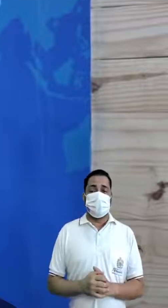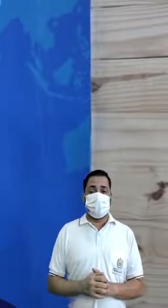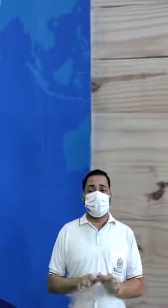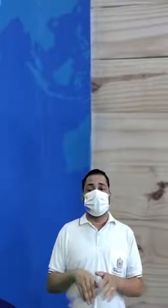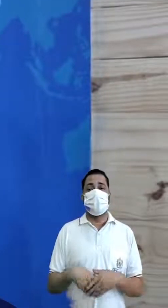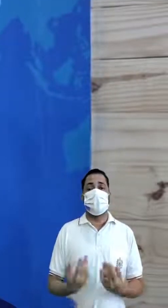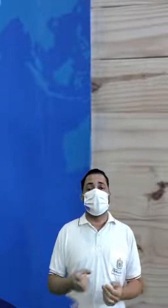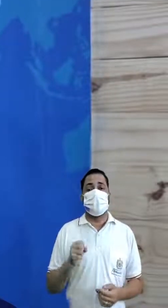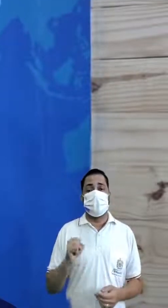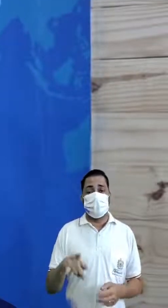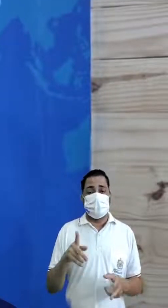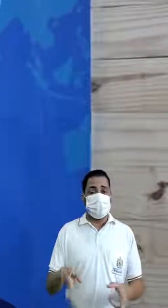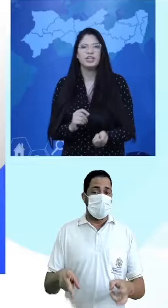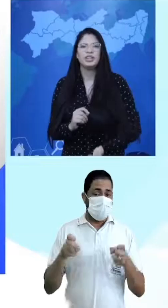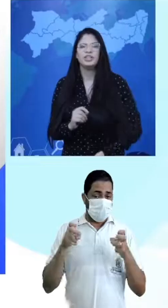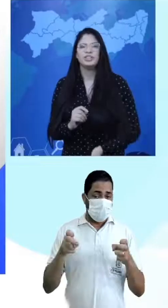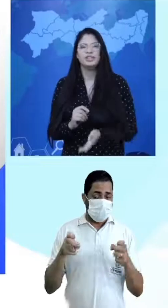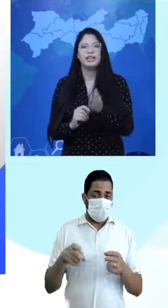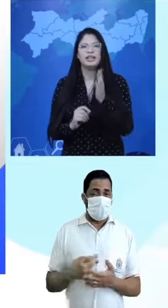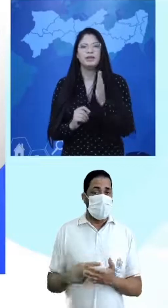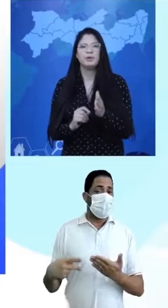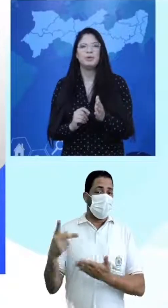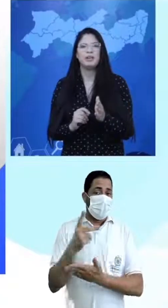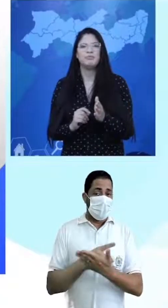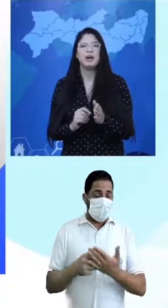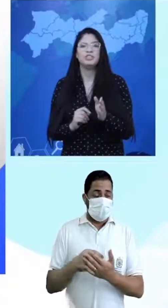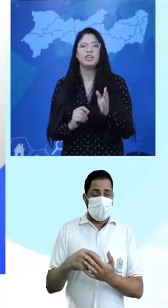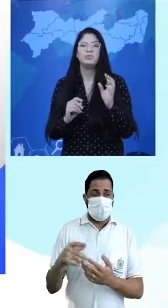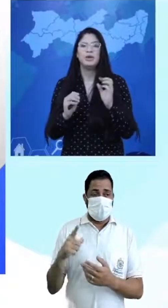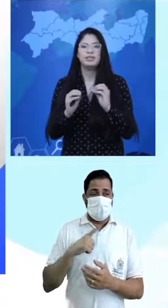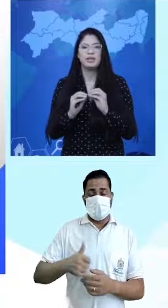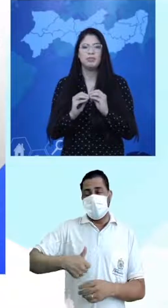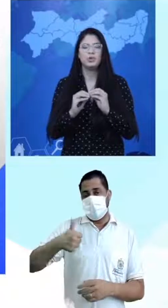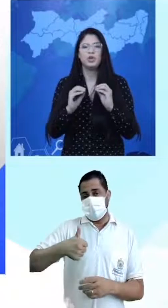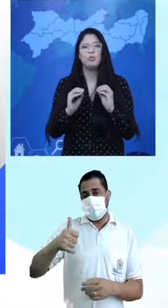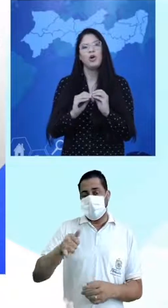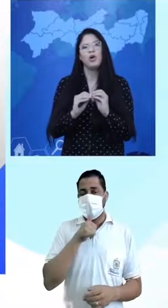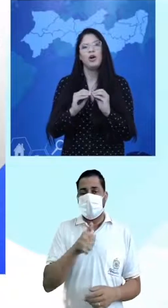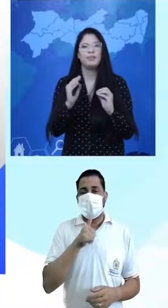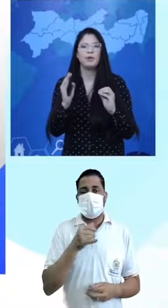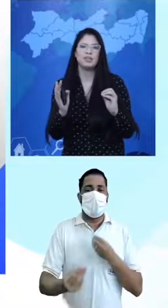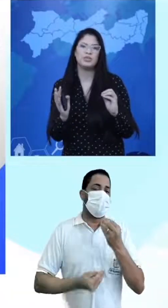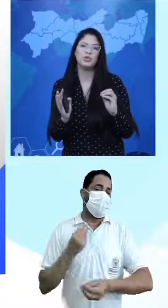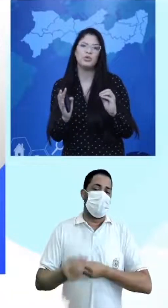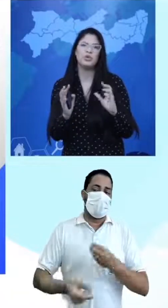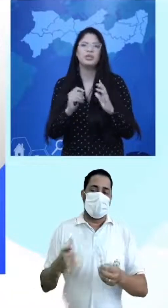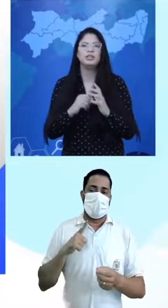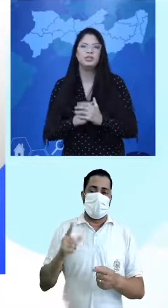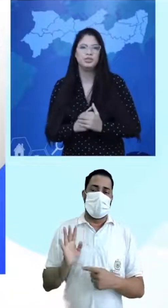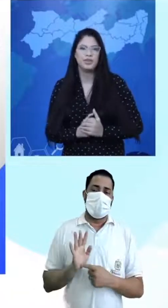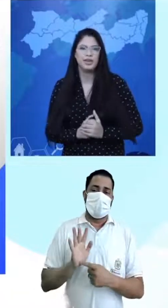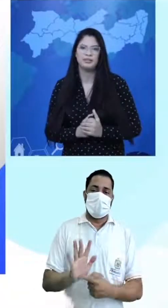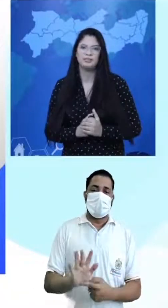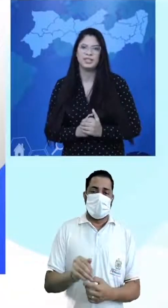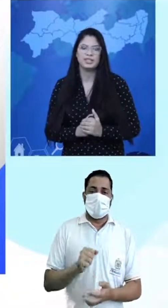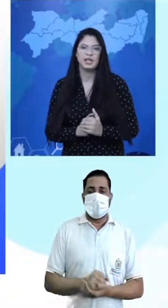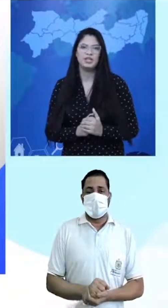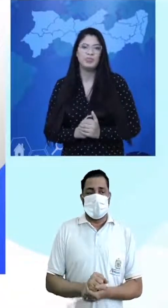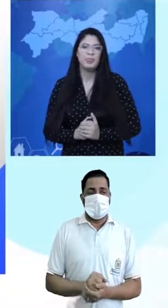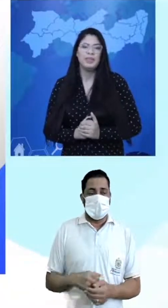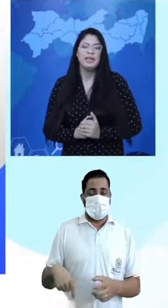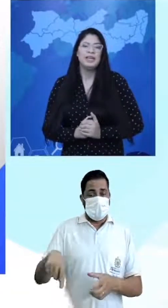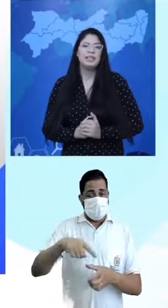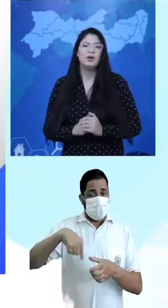se vocês observarem na imagem, a gente tem nessa primeira imagem um exemplo de como ocorre a projeção cônica de uma esfera,